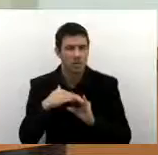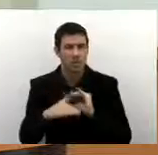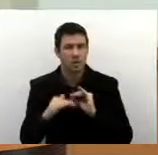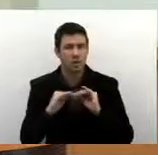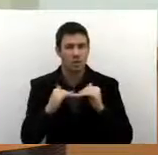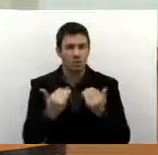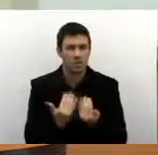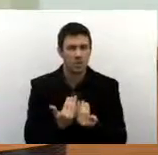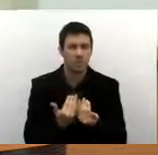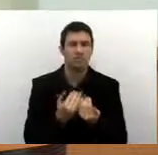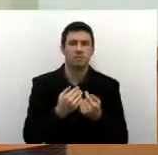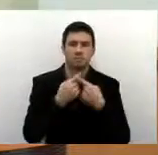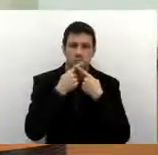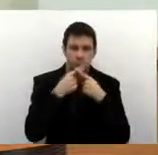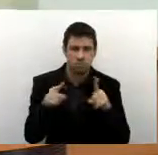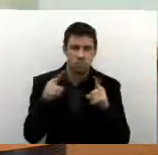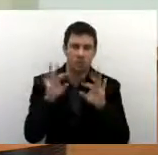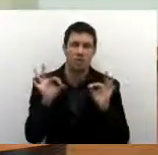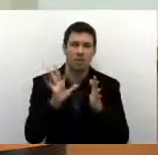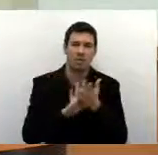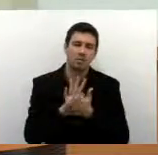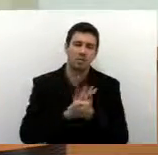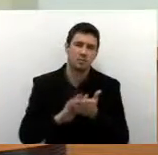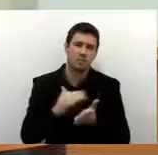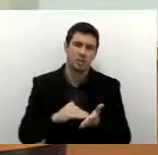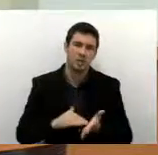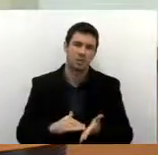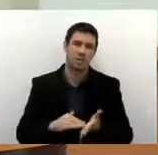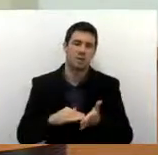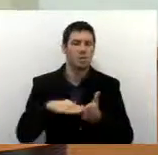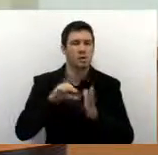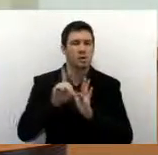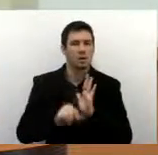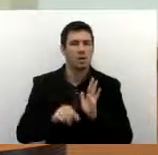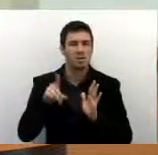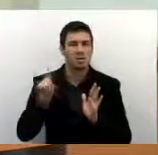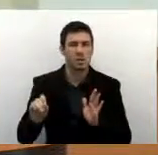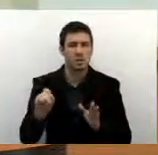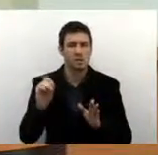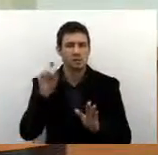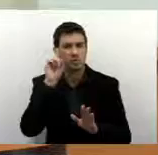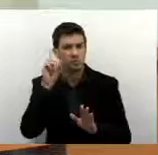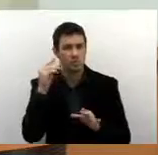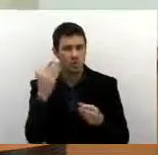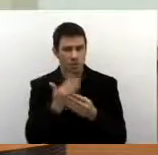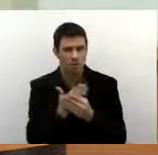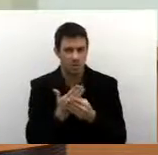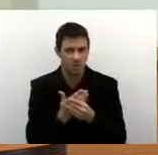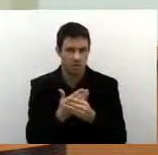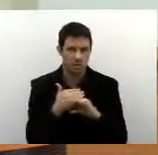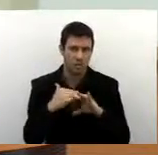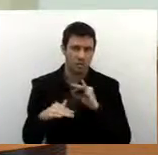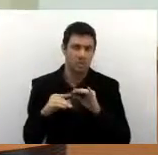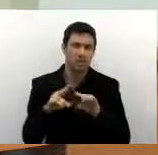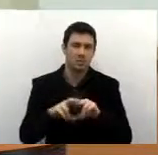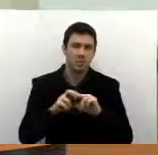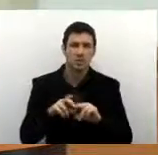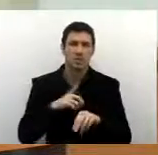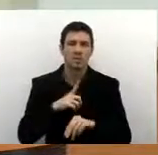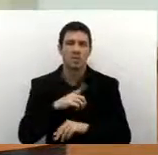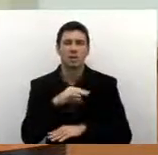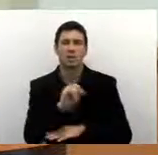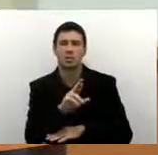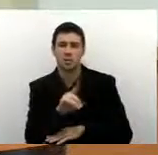uma ação de denunciar o secretário de Assunto Legislativo por atrasar em 10 dias a entrega de um processo, porque existe uma questão de cordialidade, uma